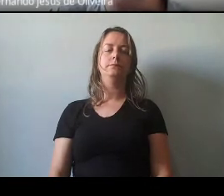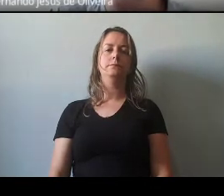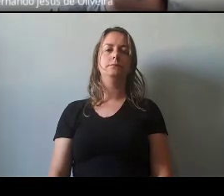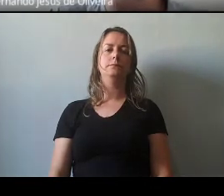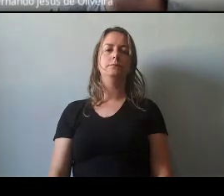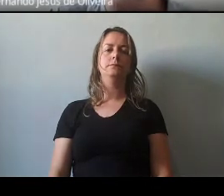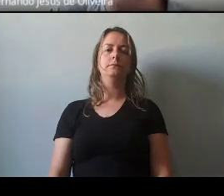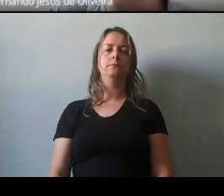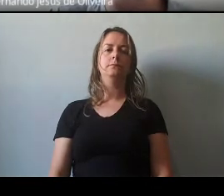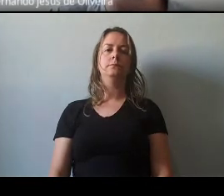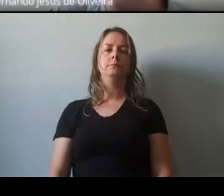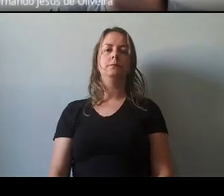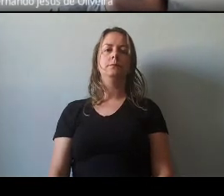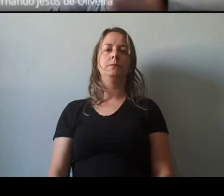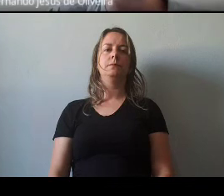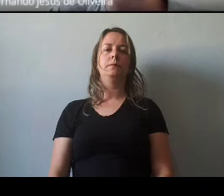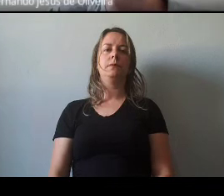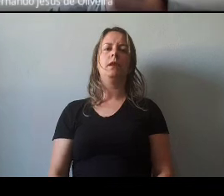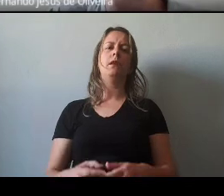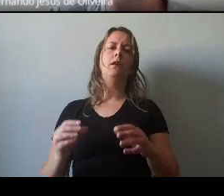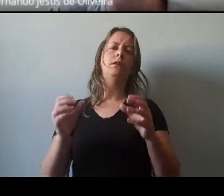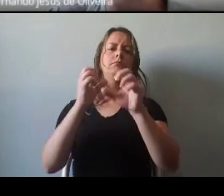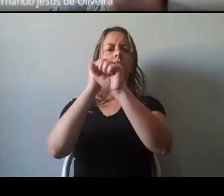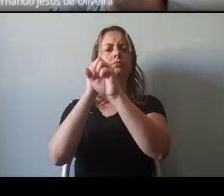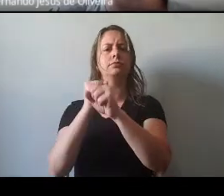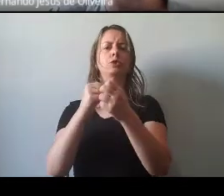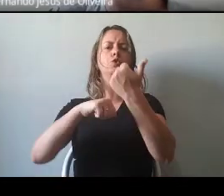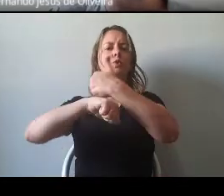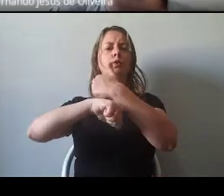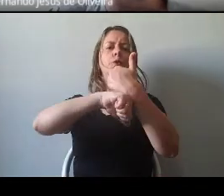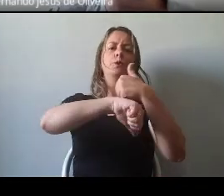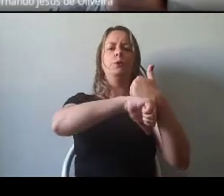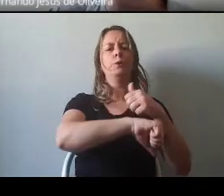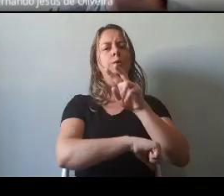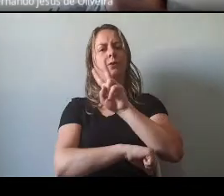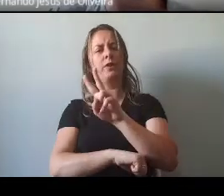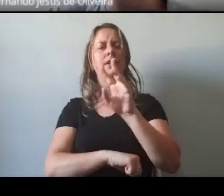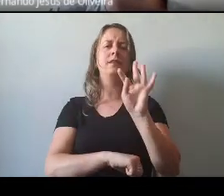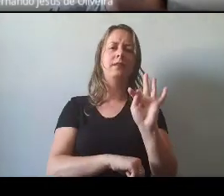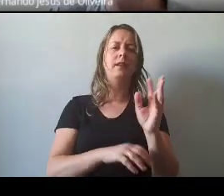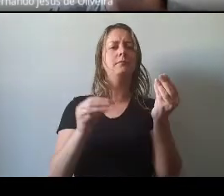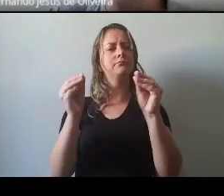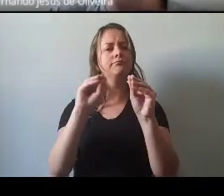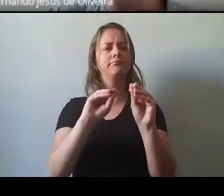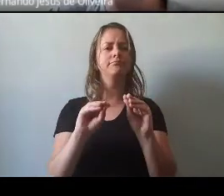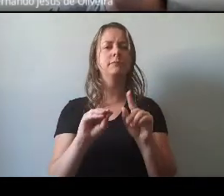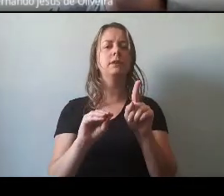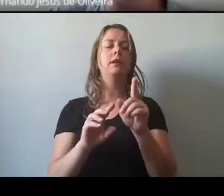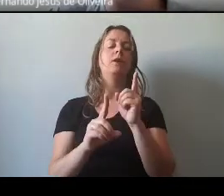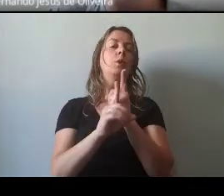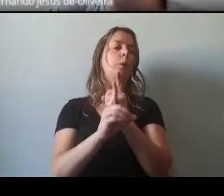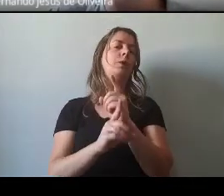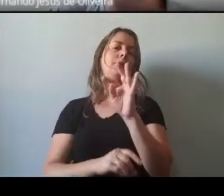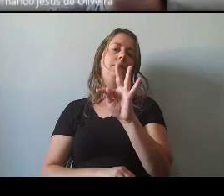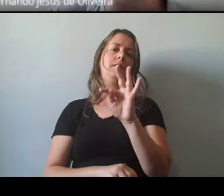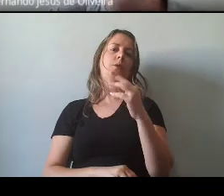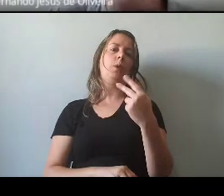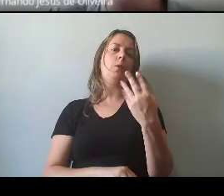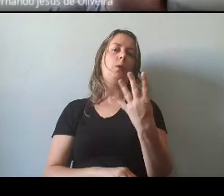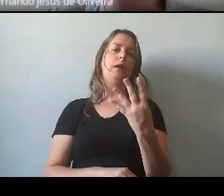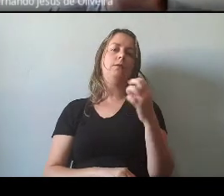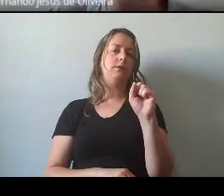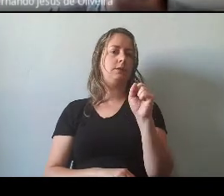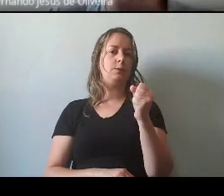aceleração é menos 10 vezes o tempo que eu quero achar. Menos 10t passa para o outro lado, mais 10t, igual a 40, então t igual